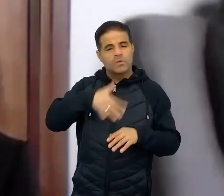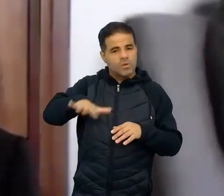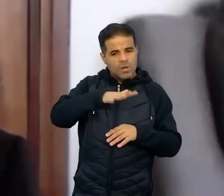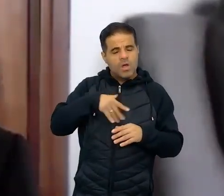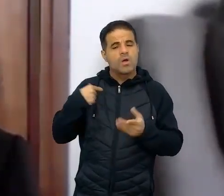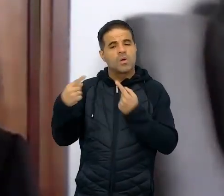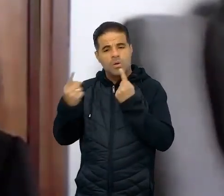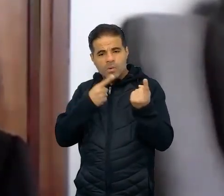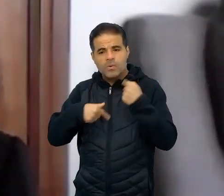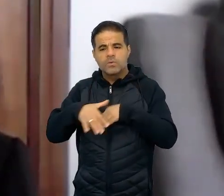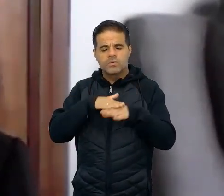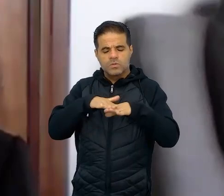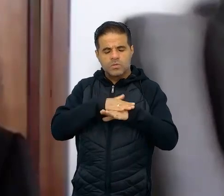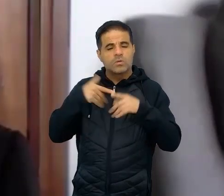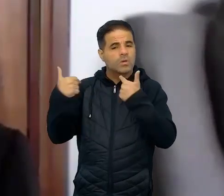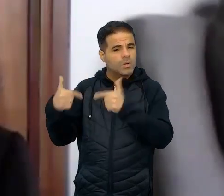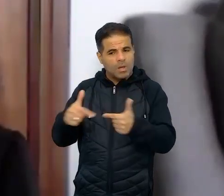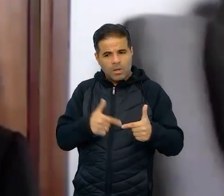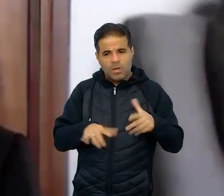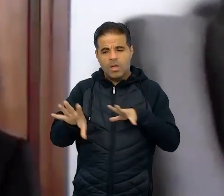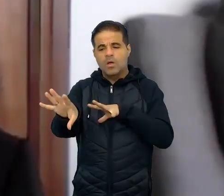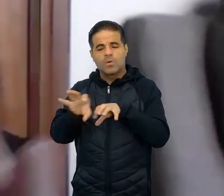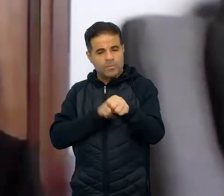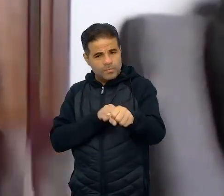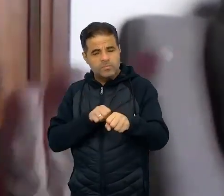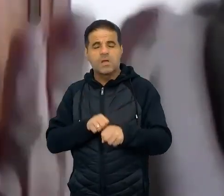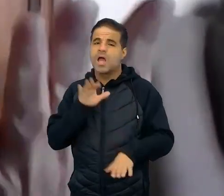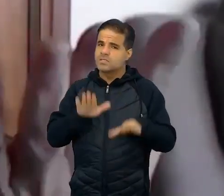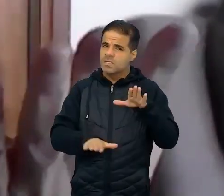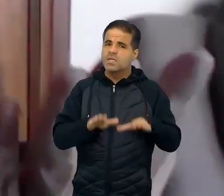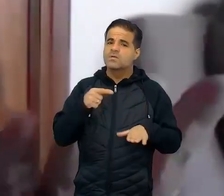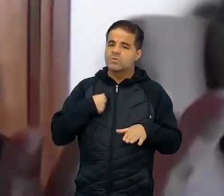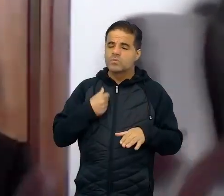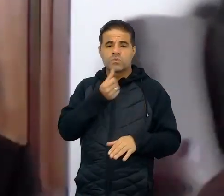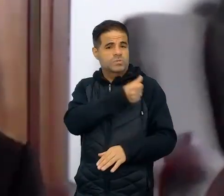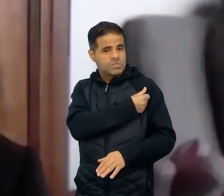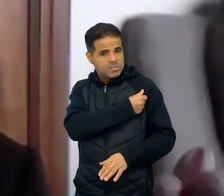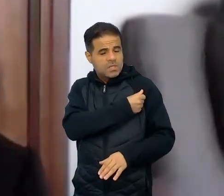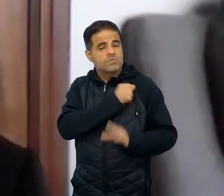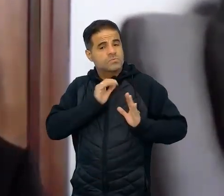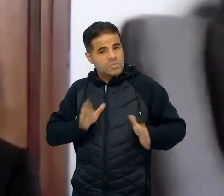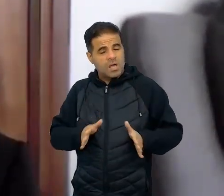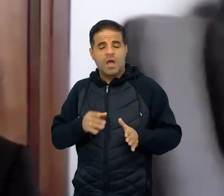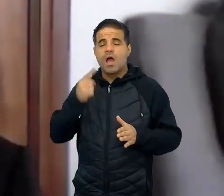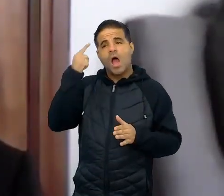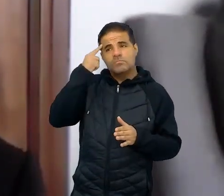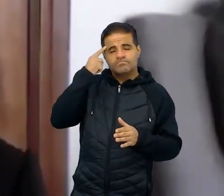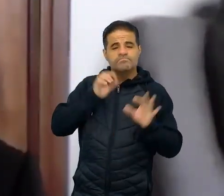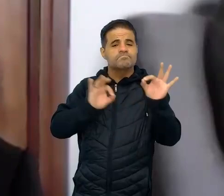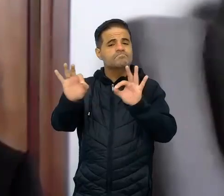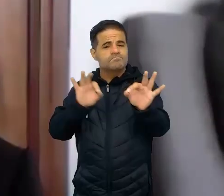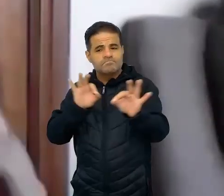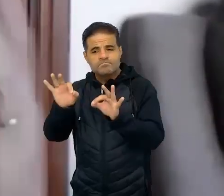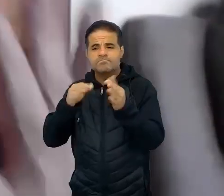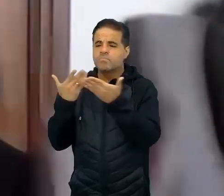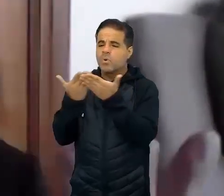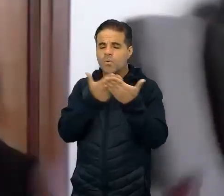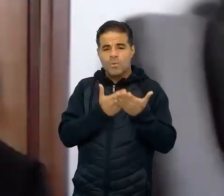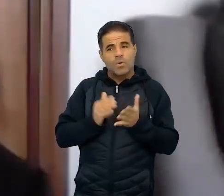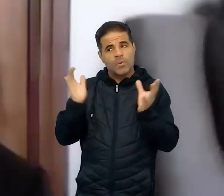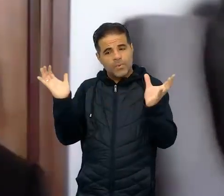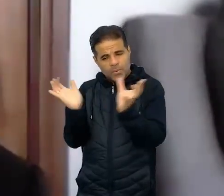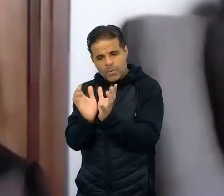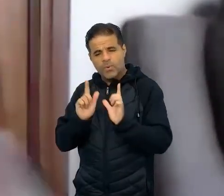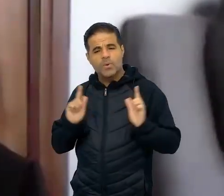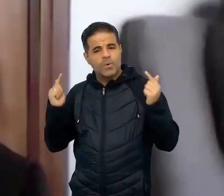né, aqui na formação, né? Também, às vezes eu estou no sexto ano, né, e eu preparo uma aula para aquele grupo